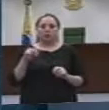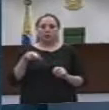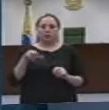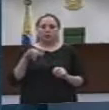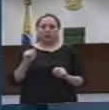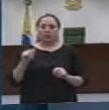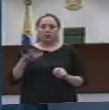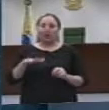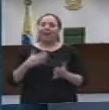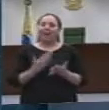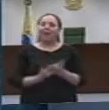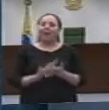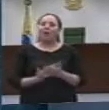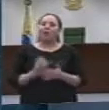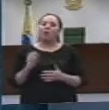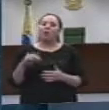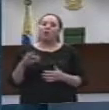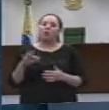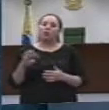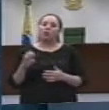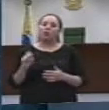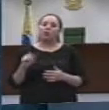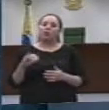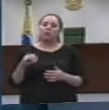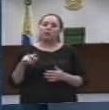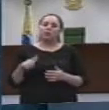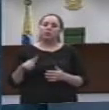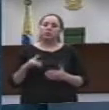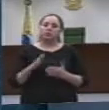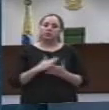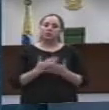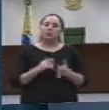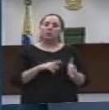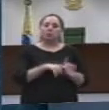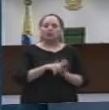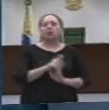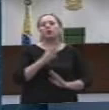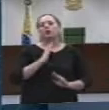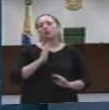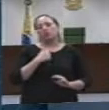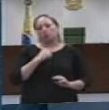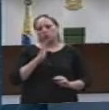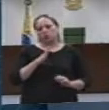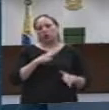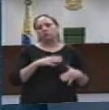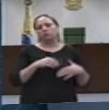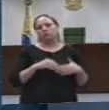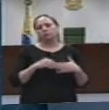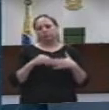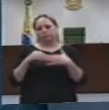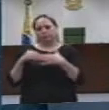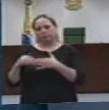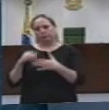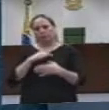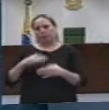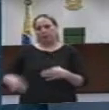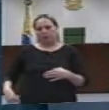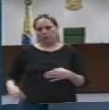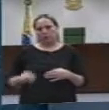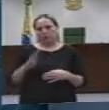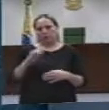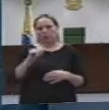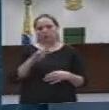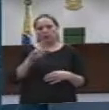condicional Parte dessas pesquisas e eu já tô nesse ao Ministro Luís Roberto Barroso no